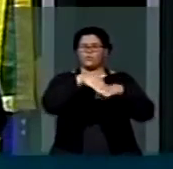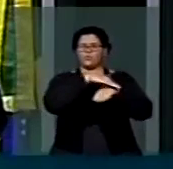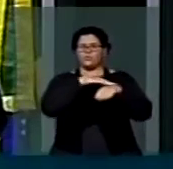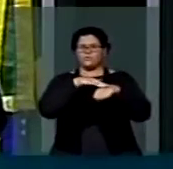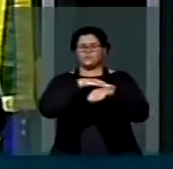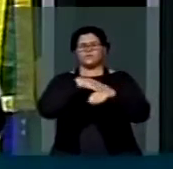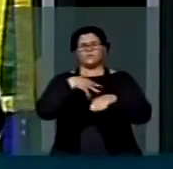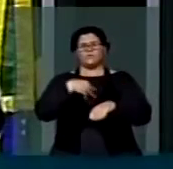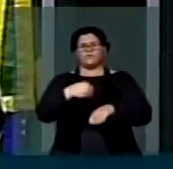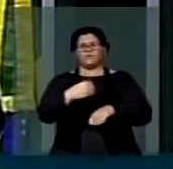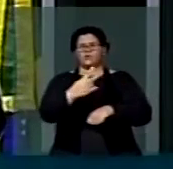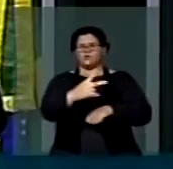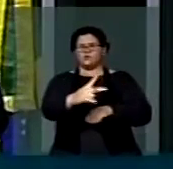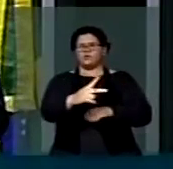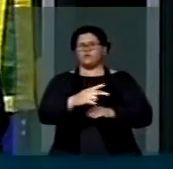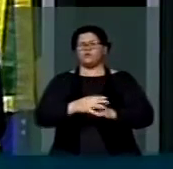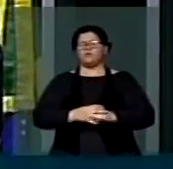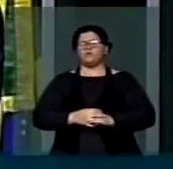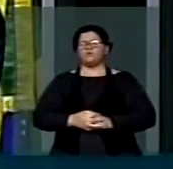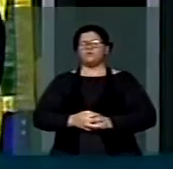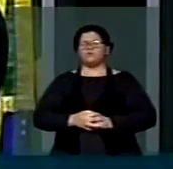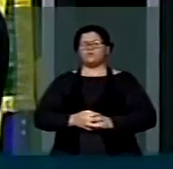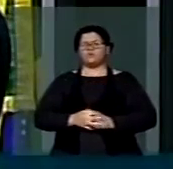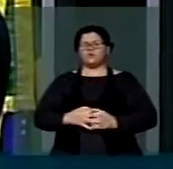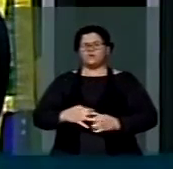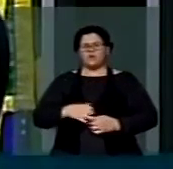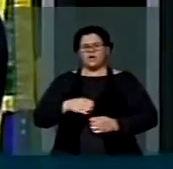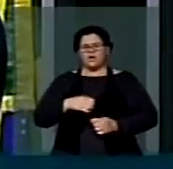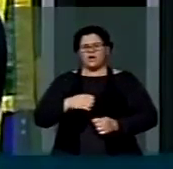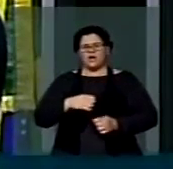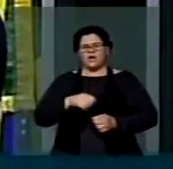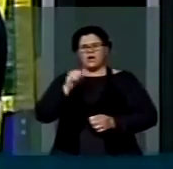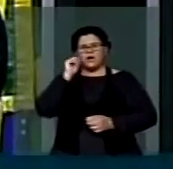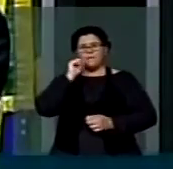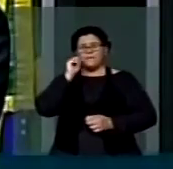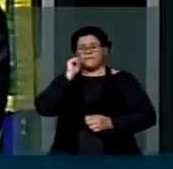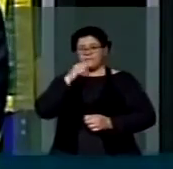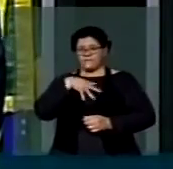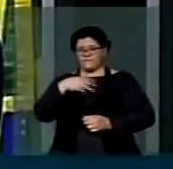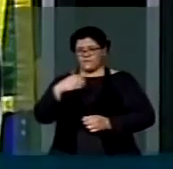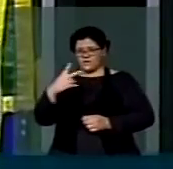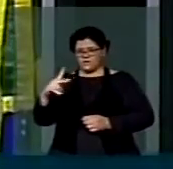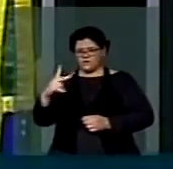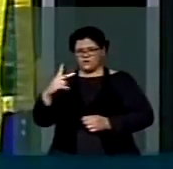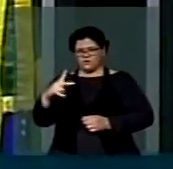filha, deputada Eleusa, e a menina, a médica, do outro lado,